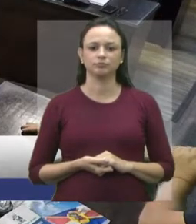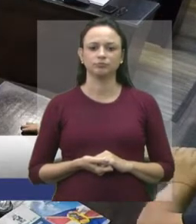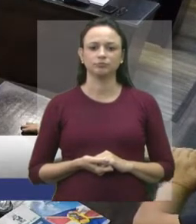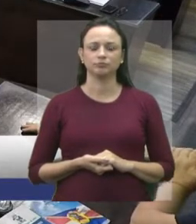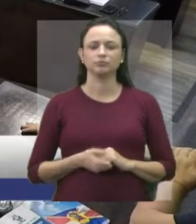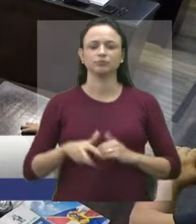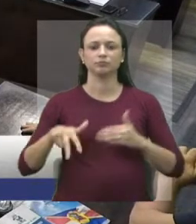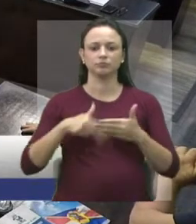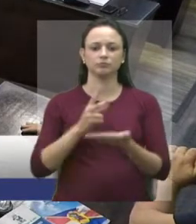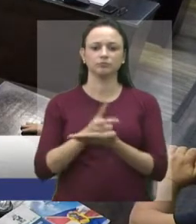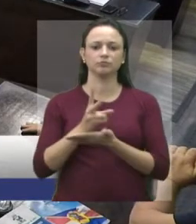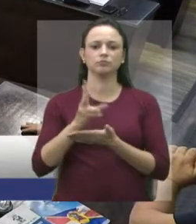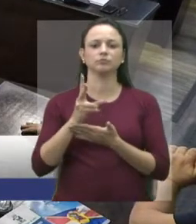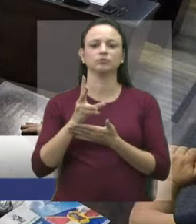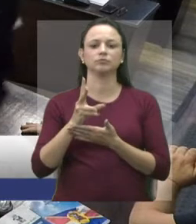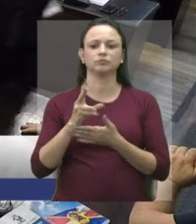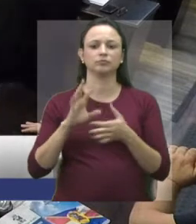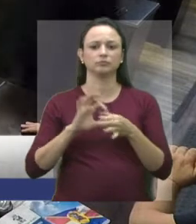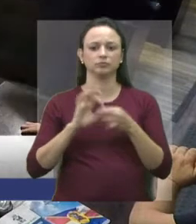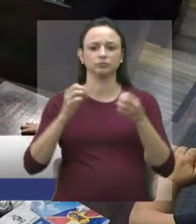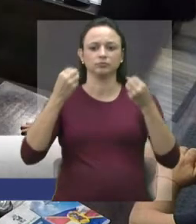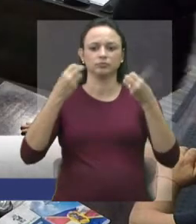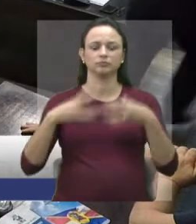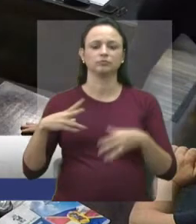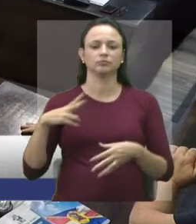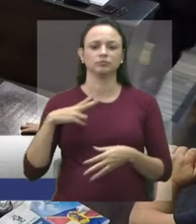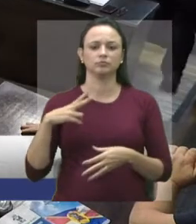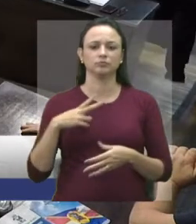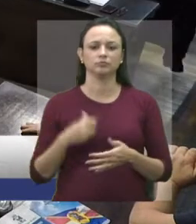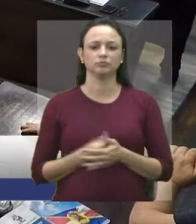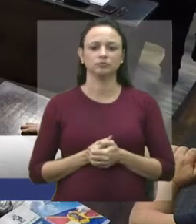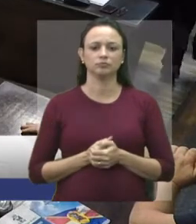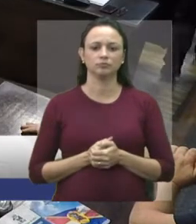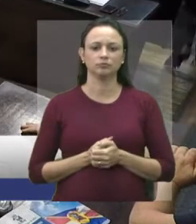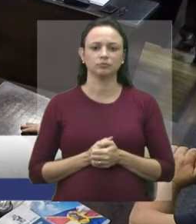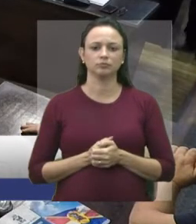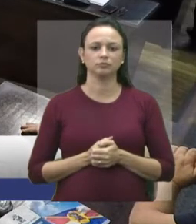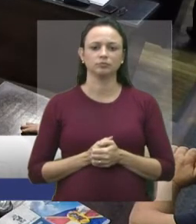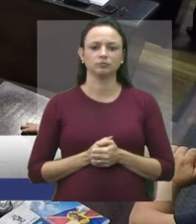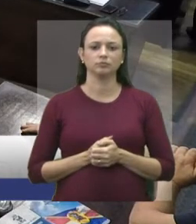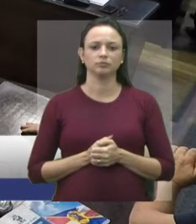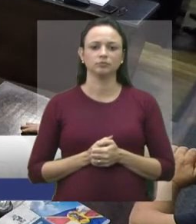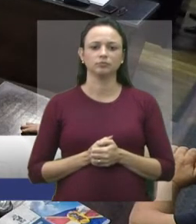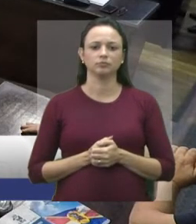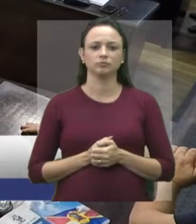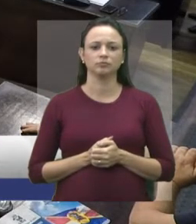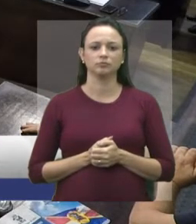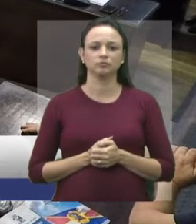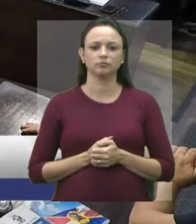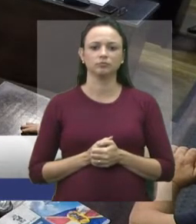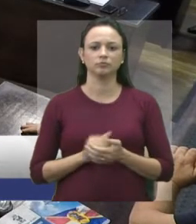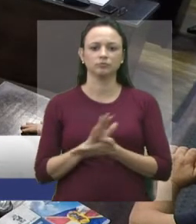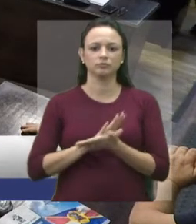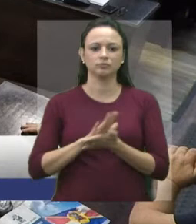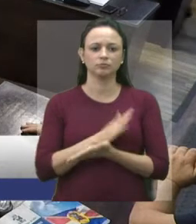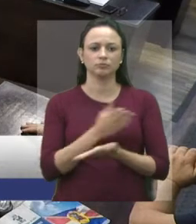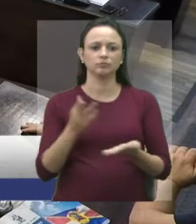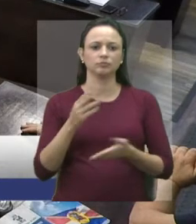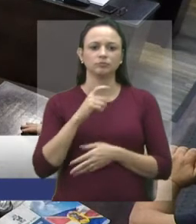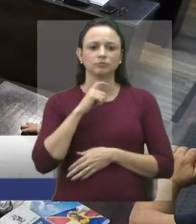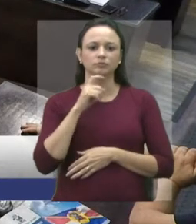A palavra continua livre em explicações pessoais. Ninguém mais desejando fazer uso da